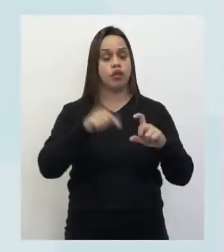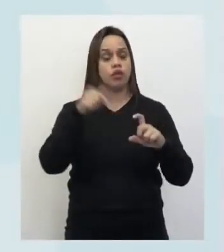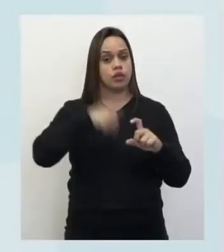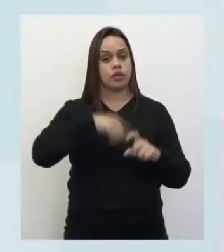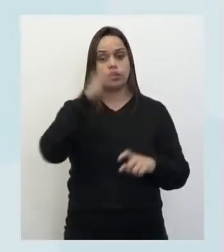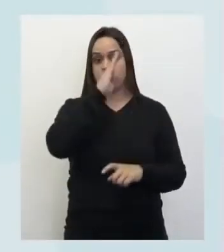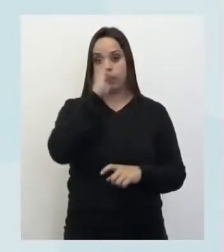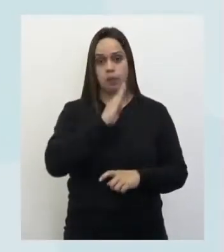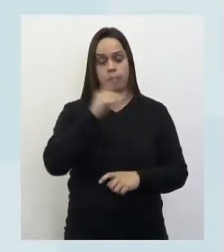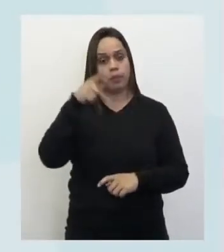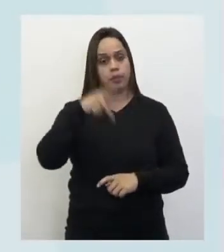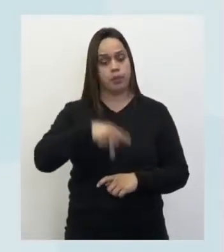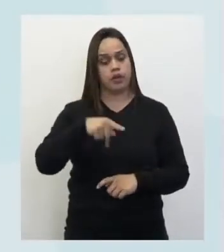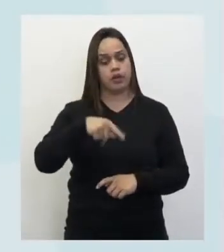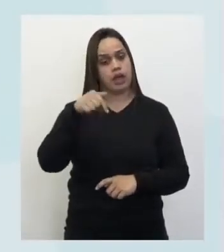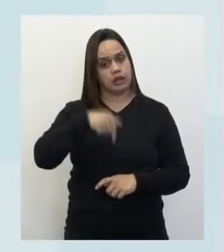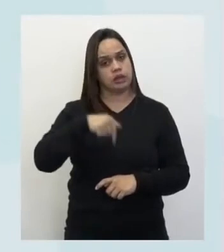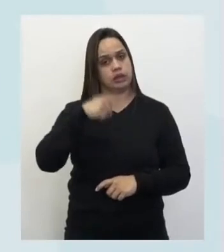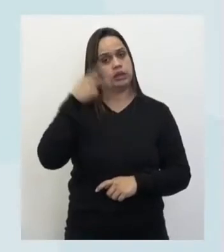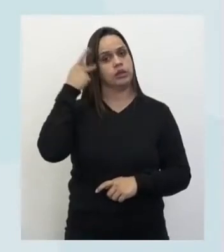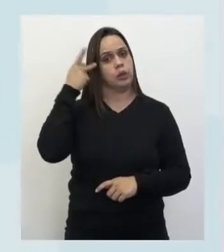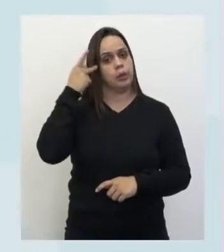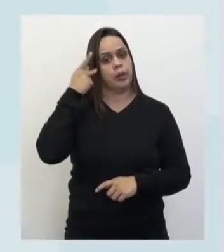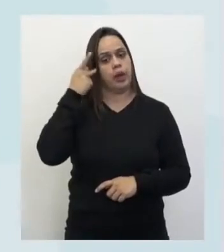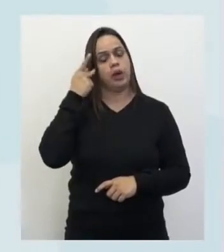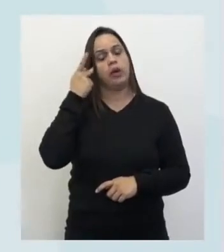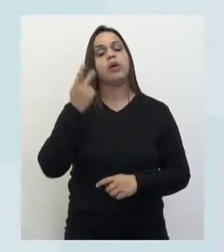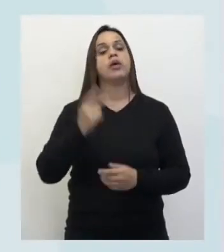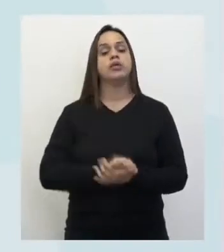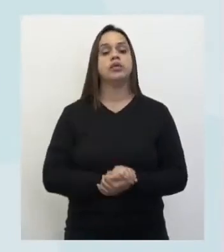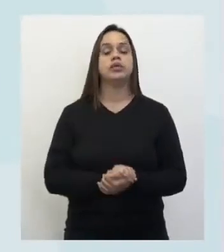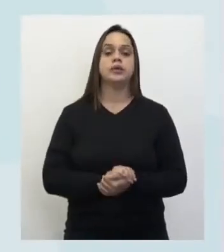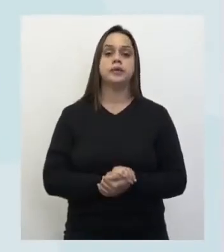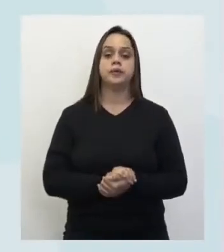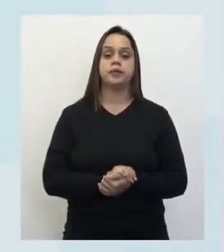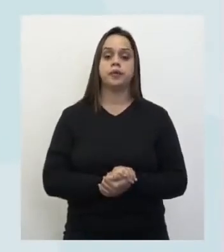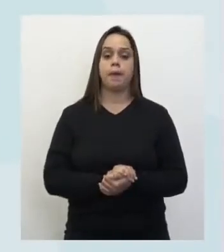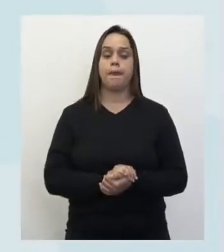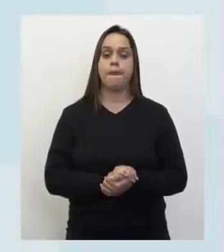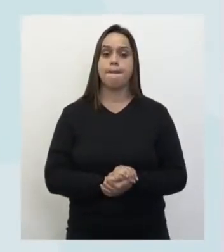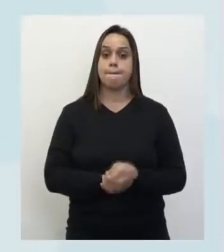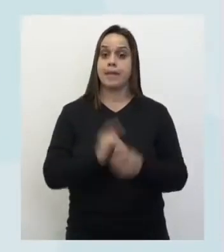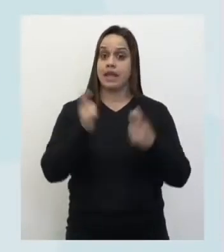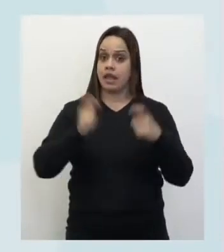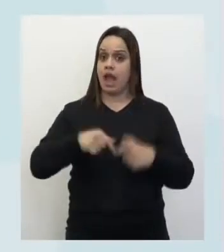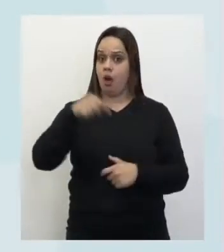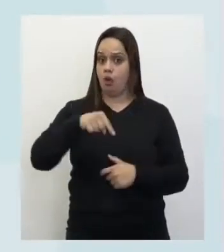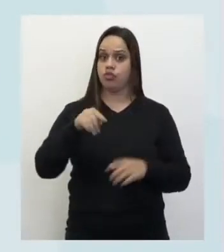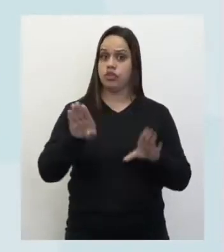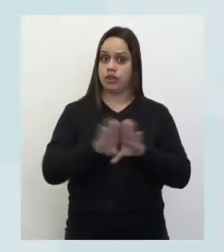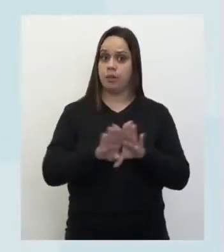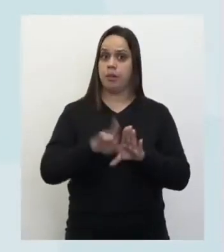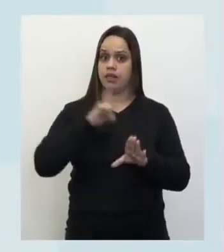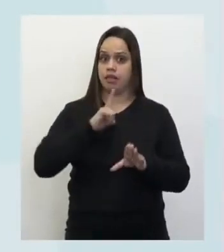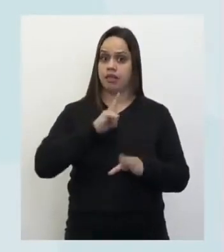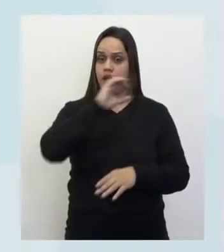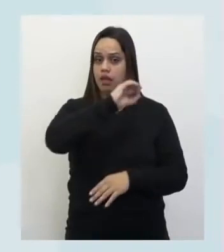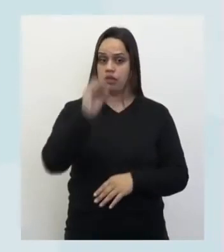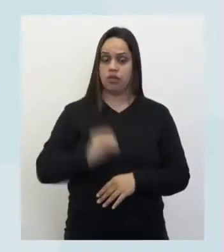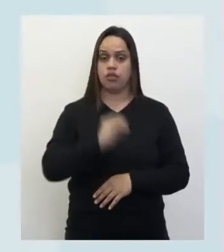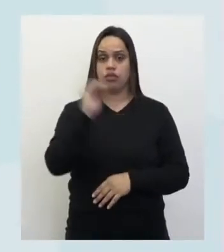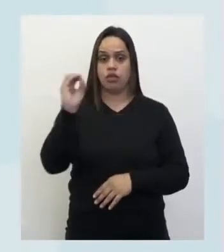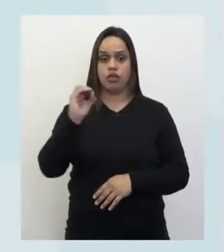Paulo, que é a nossa cidade, que a gente reside aqui em São Paulo, onde está o Centro de Mídias de São Paulo,